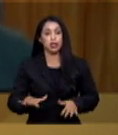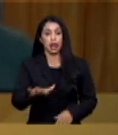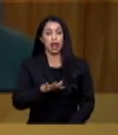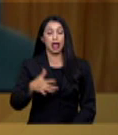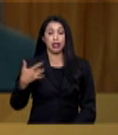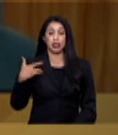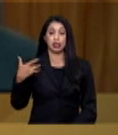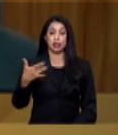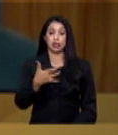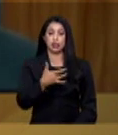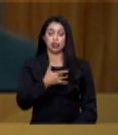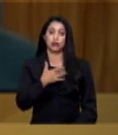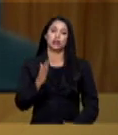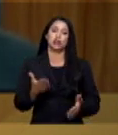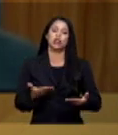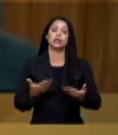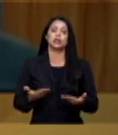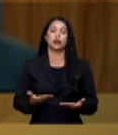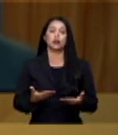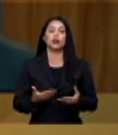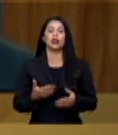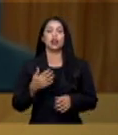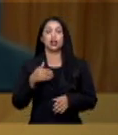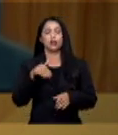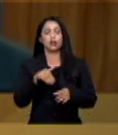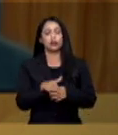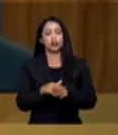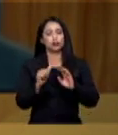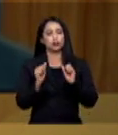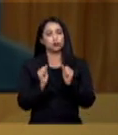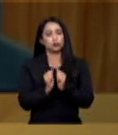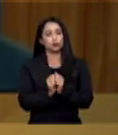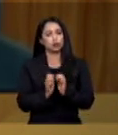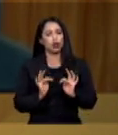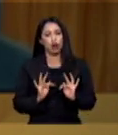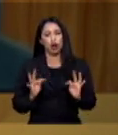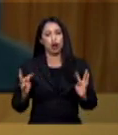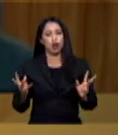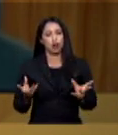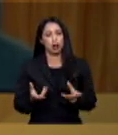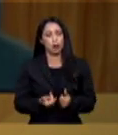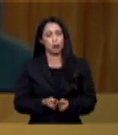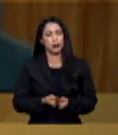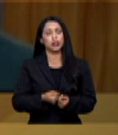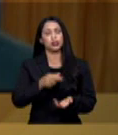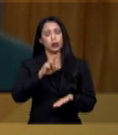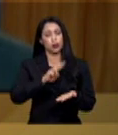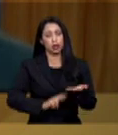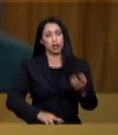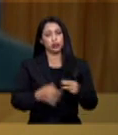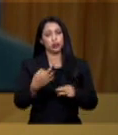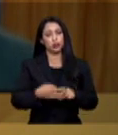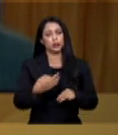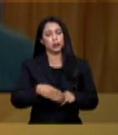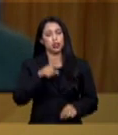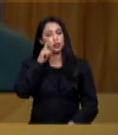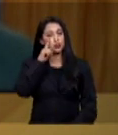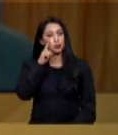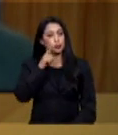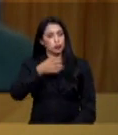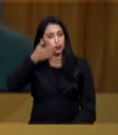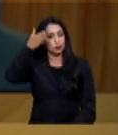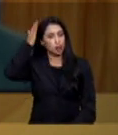saúde. Eu acompanho integralmente o voto do eminente relator, ministro Marco Aurélio,